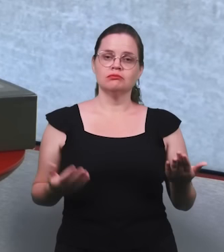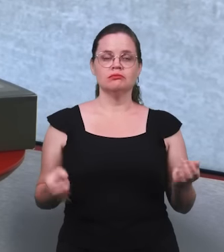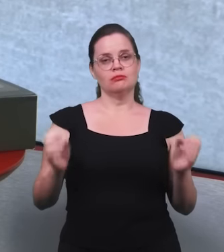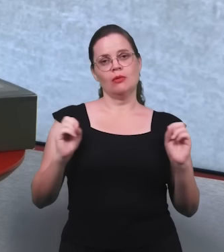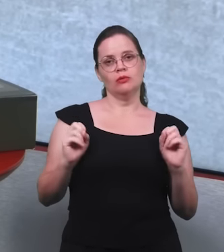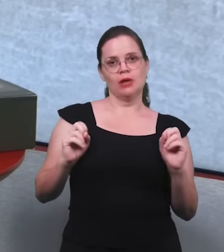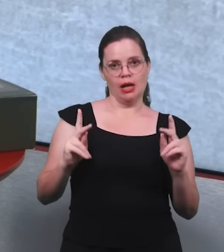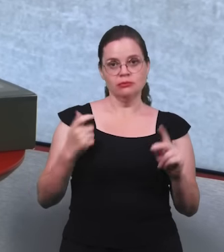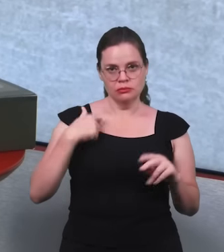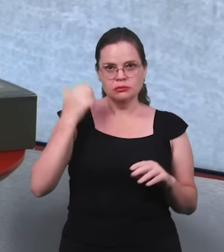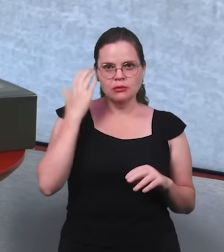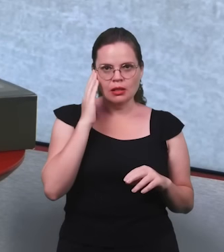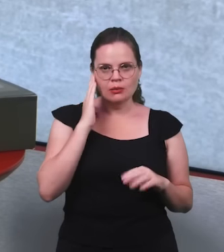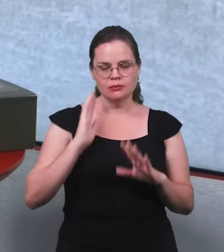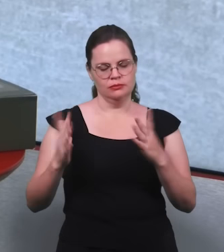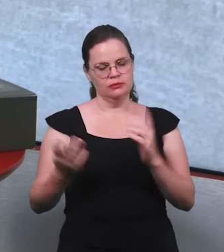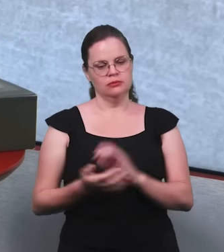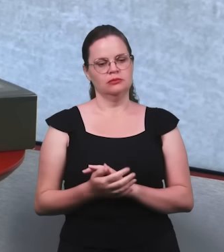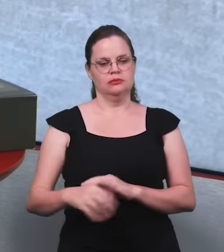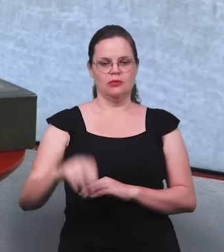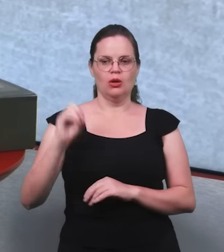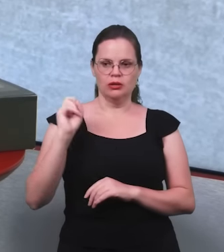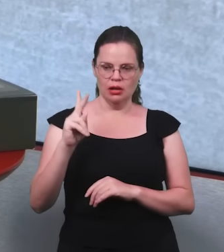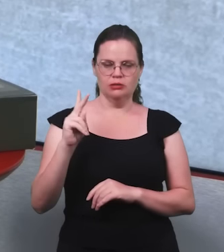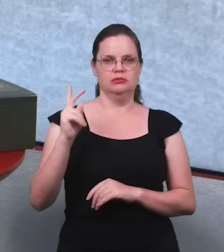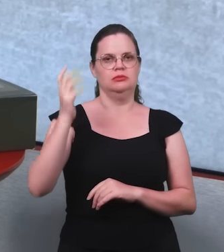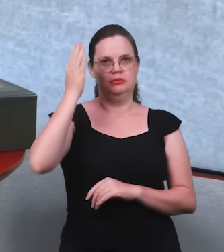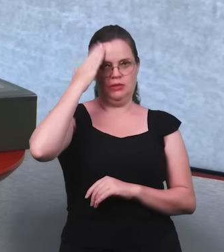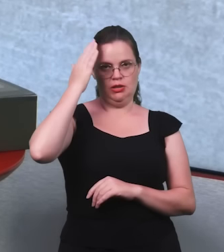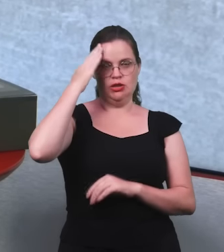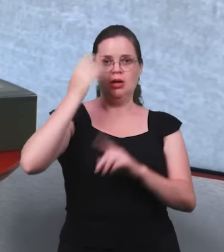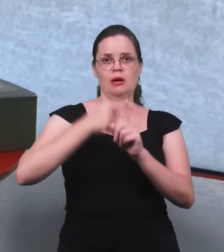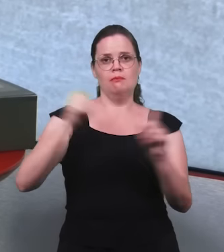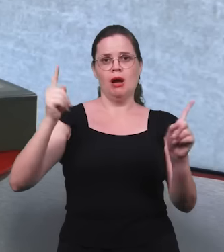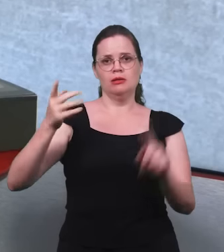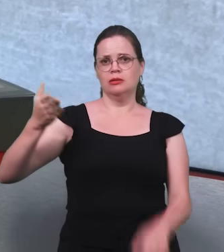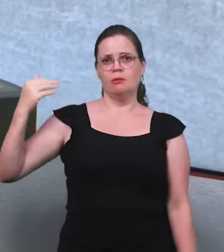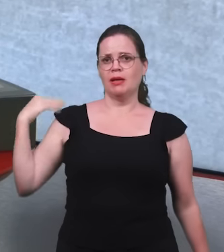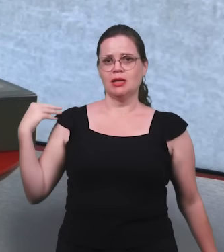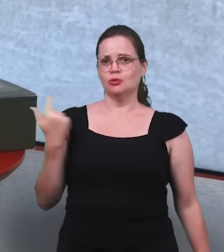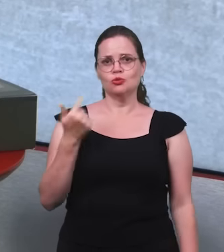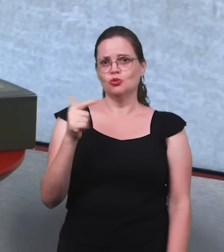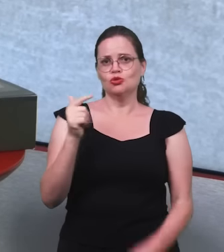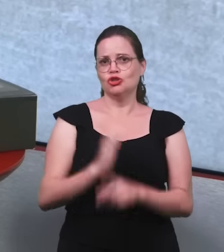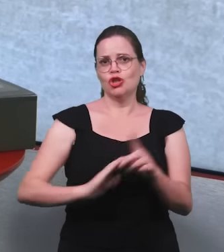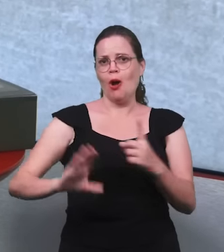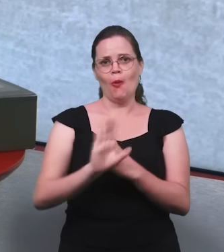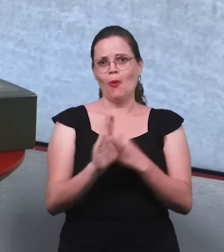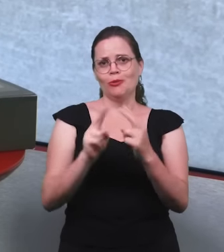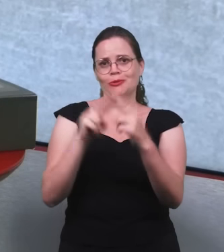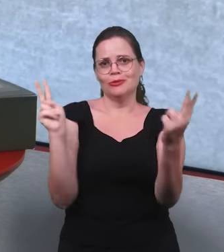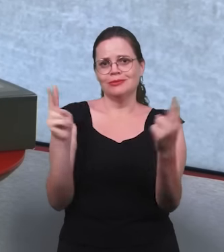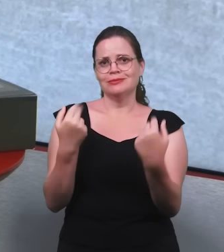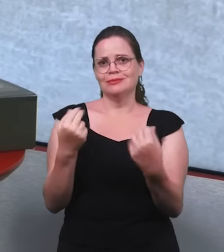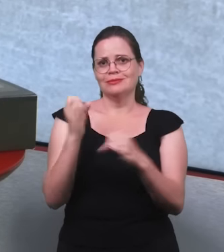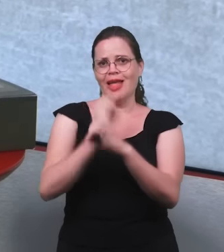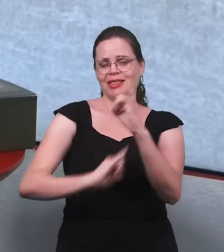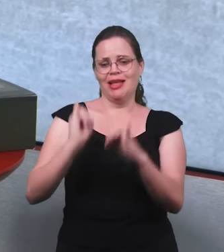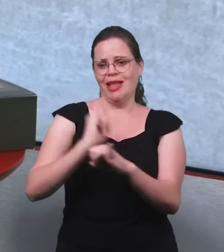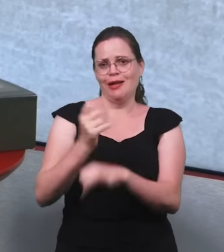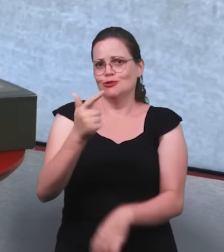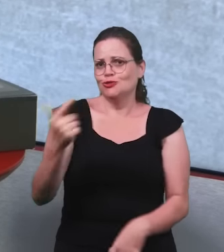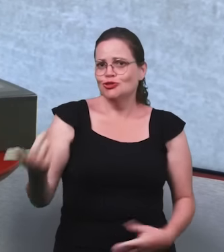uma pergunta. Tá certo, mas naqueles dias não havia culto online. Sim, de certa